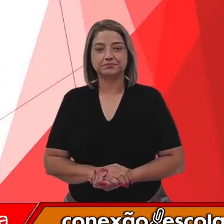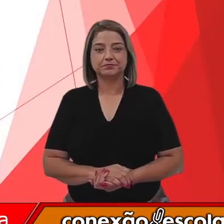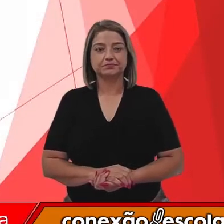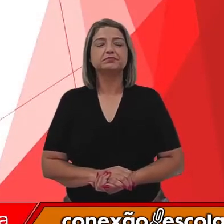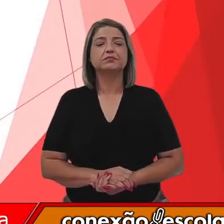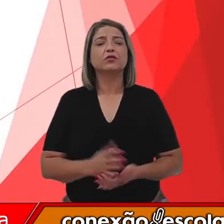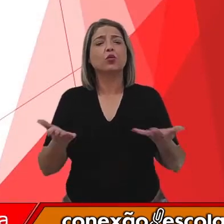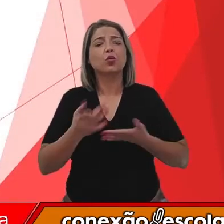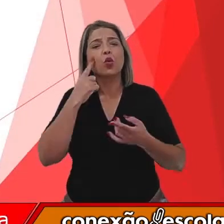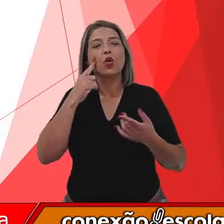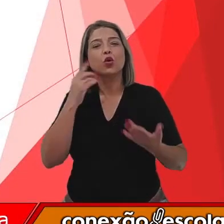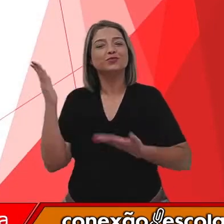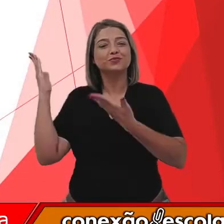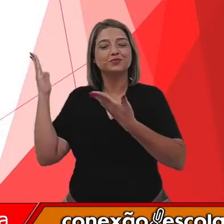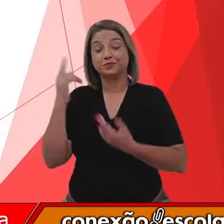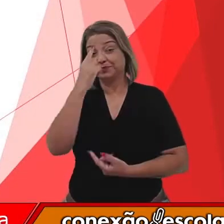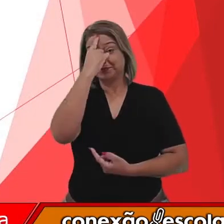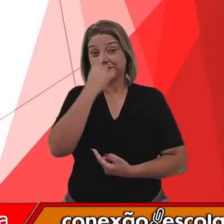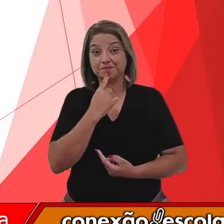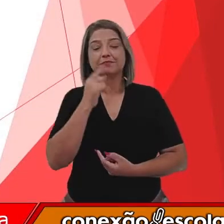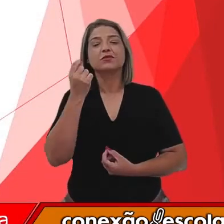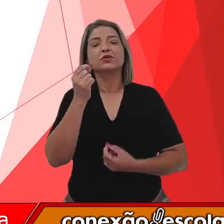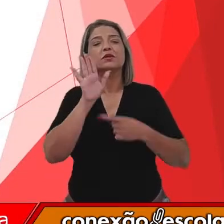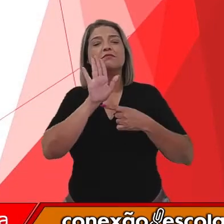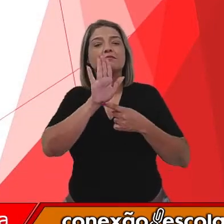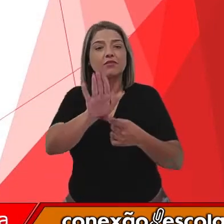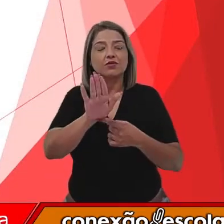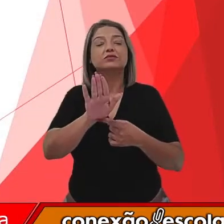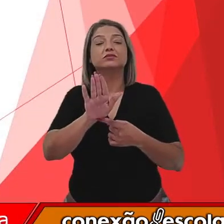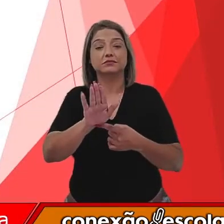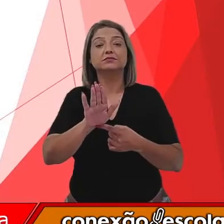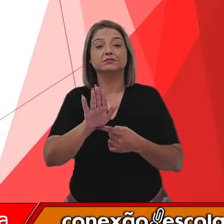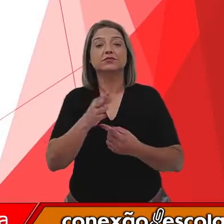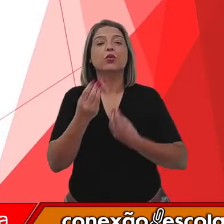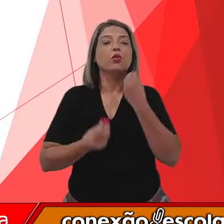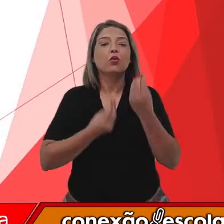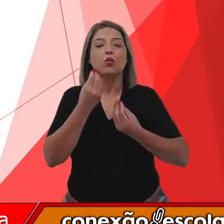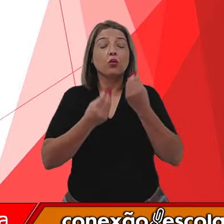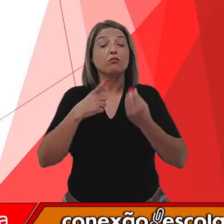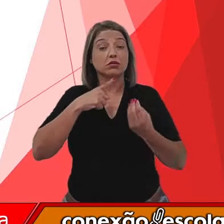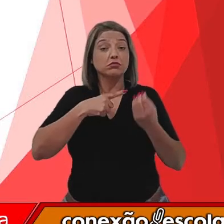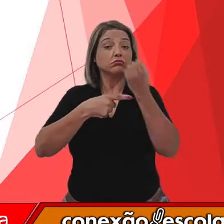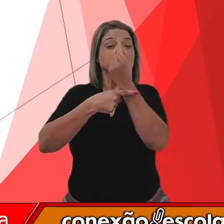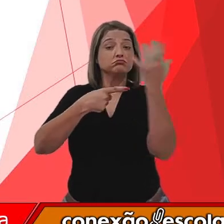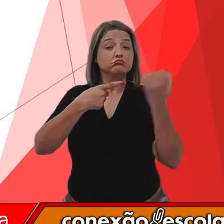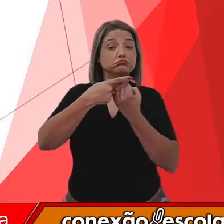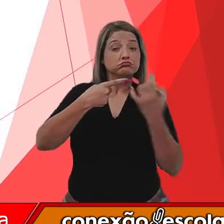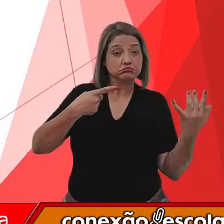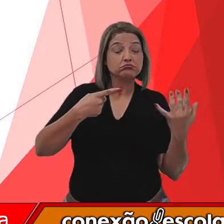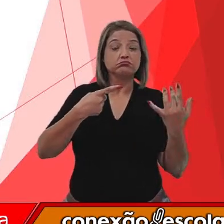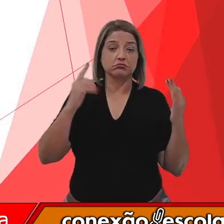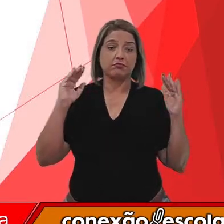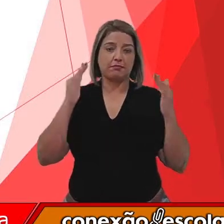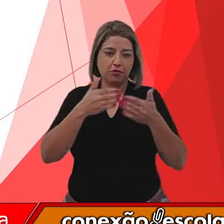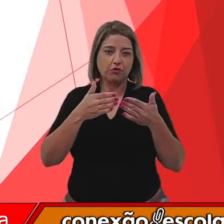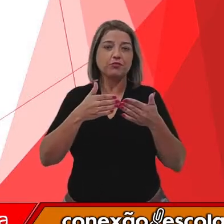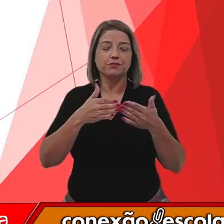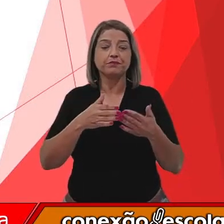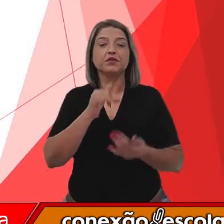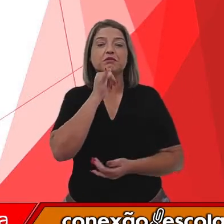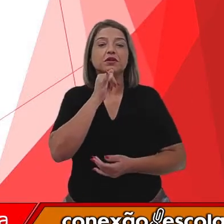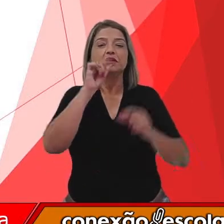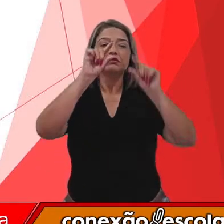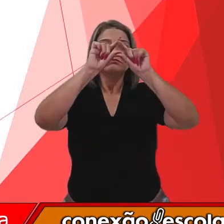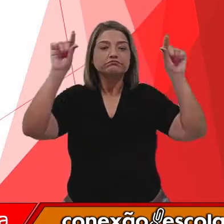Aqui nós temos uma imagem que retrata algumas frações em específico. Essas